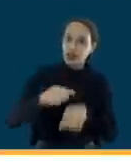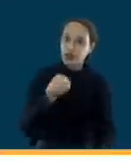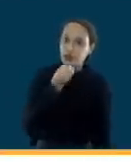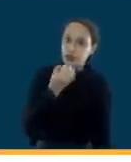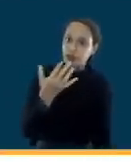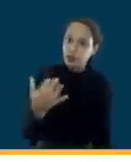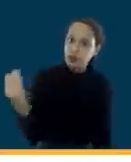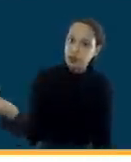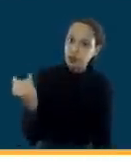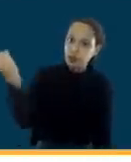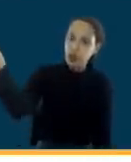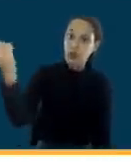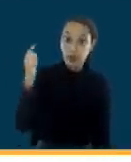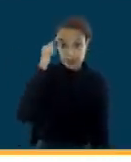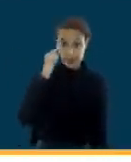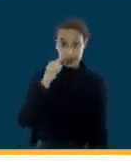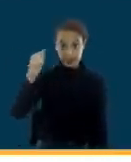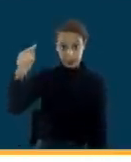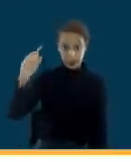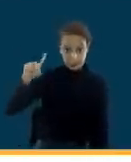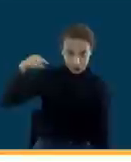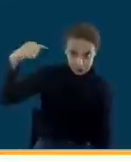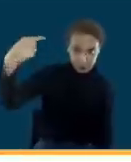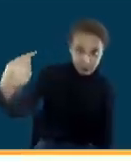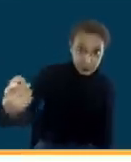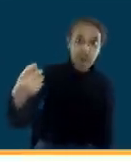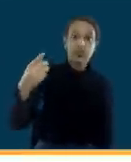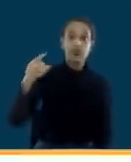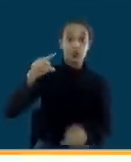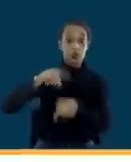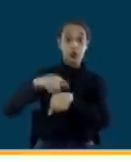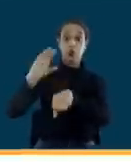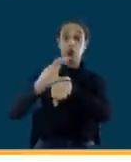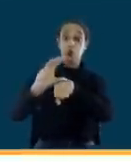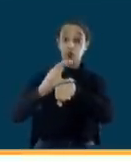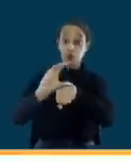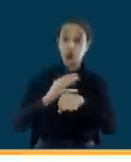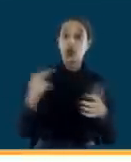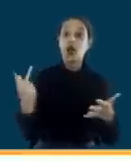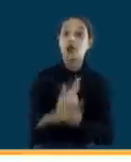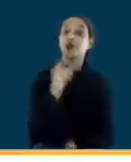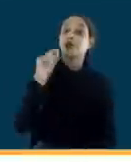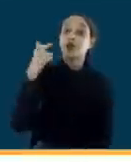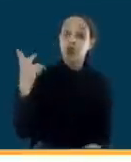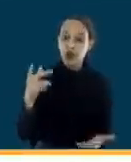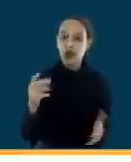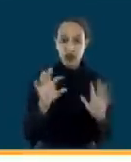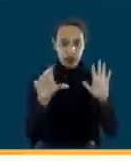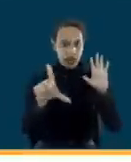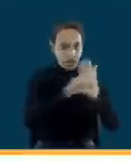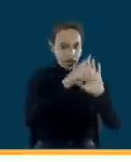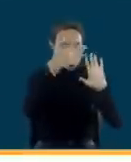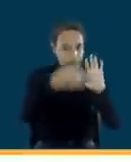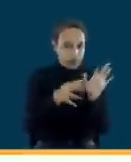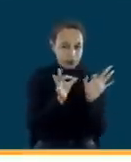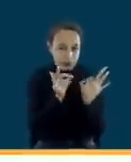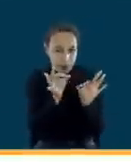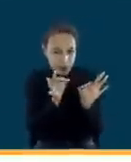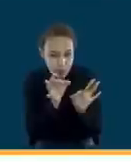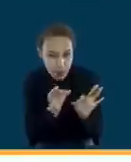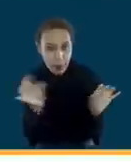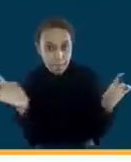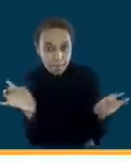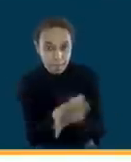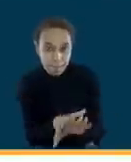ao longo da semana que vem, quando nós estivermos fazendo o curso, vai estar se desfechando essa etapa da